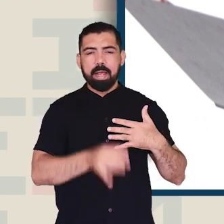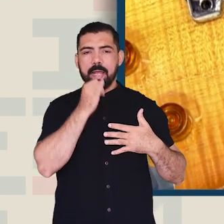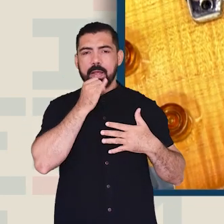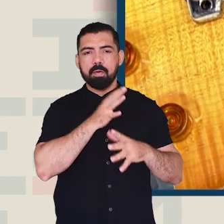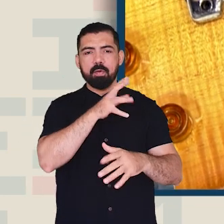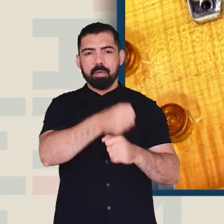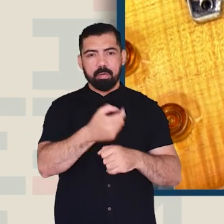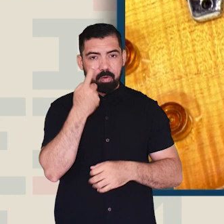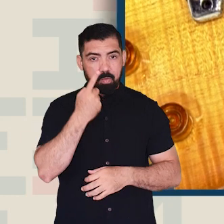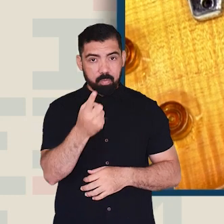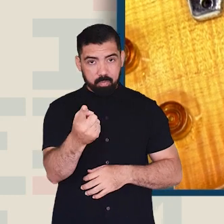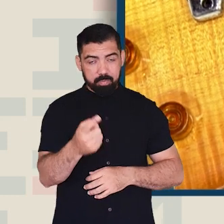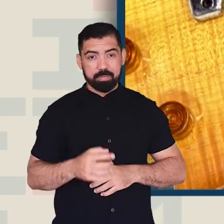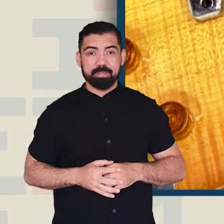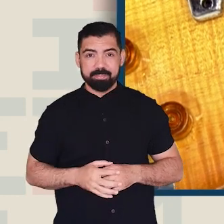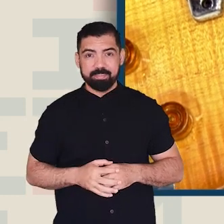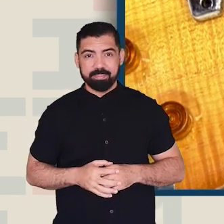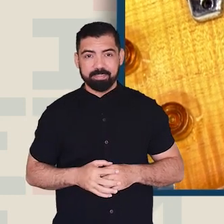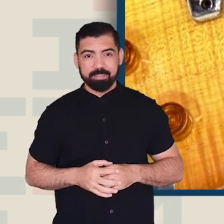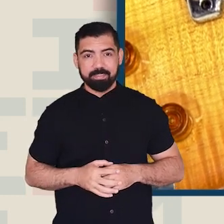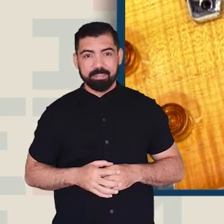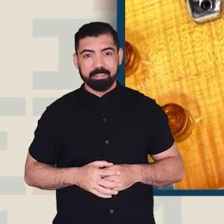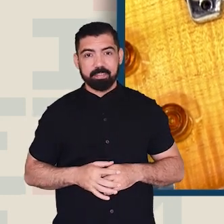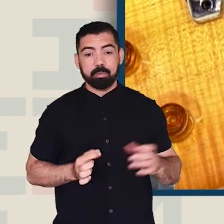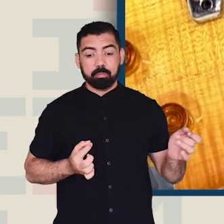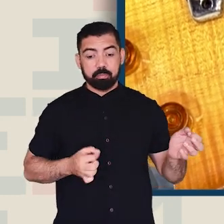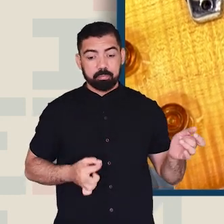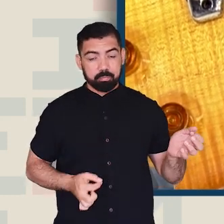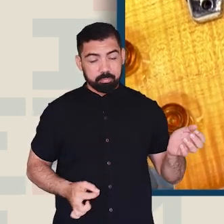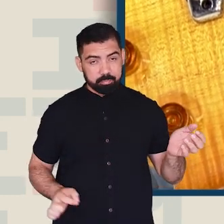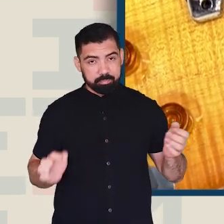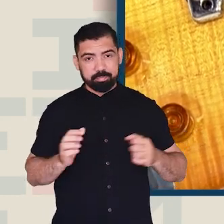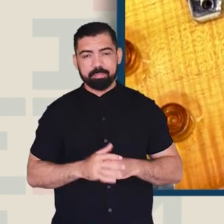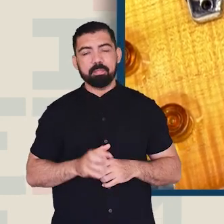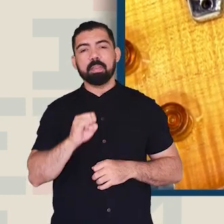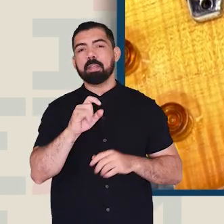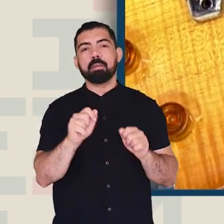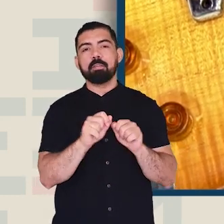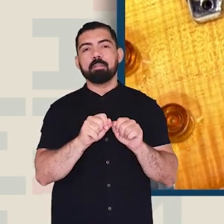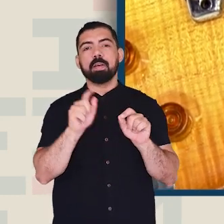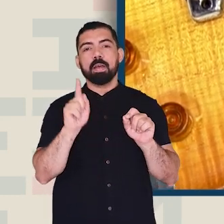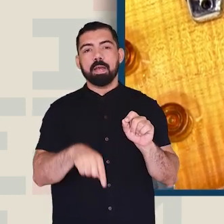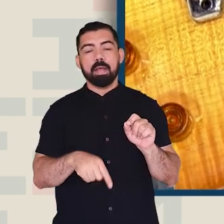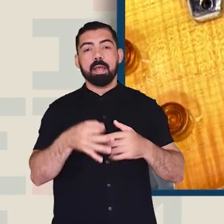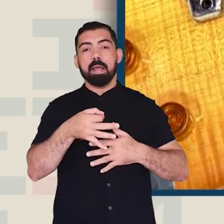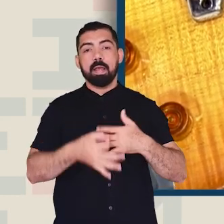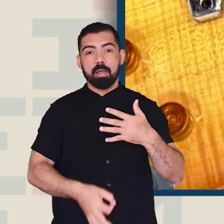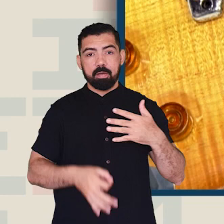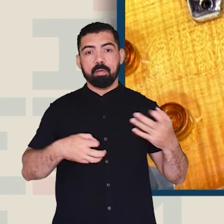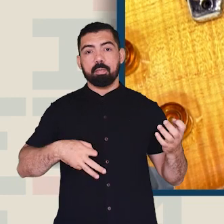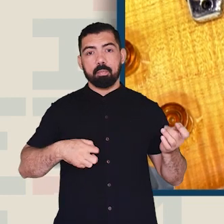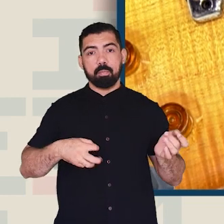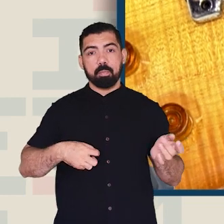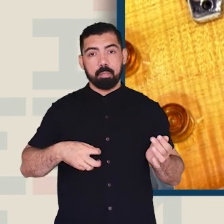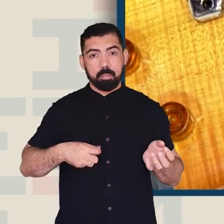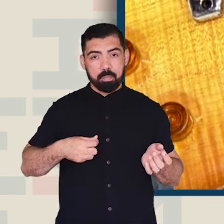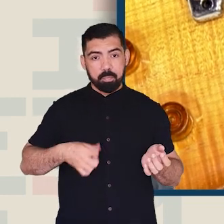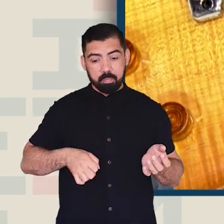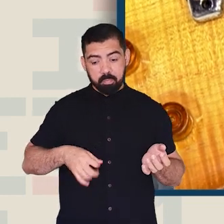escala, você vai de palheta, né? Quando você vai fazer acordes, você vai com a palheta e o dedo.